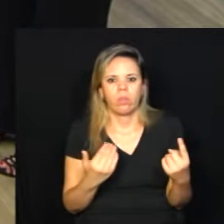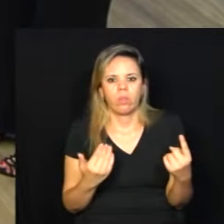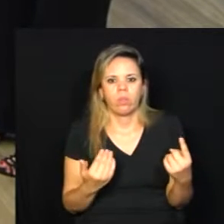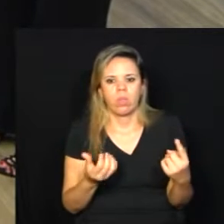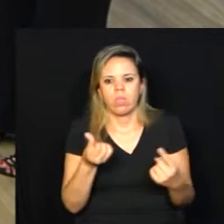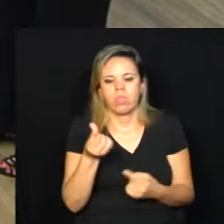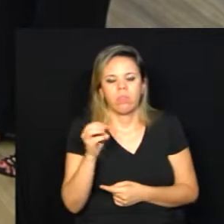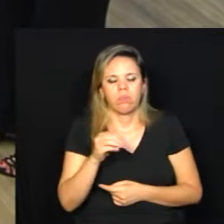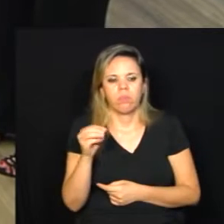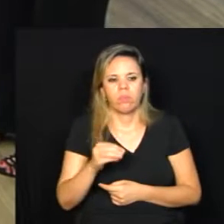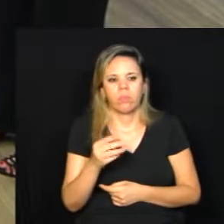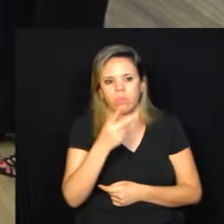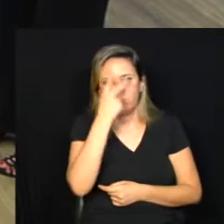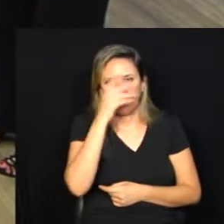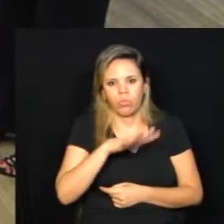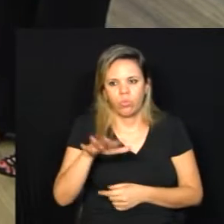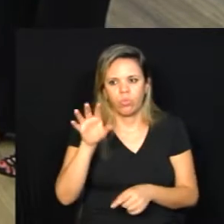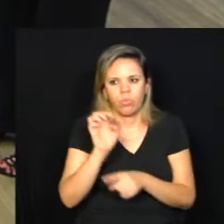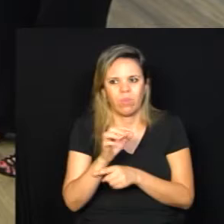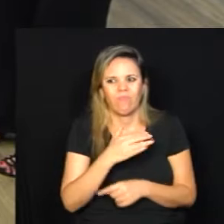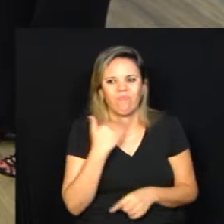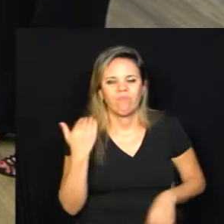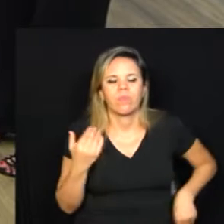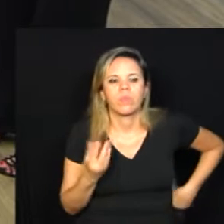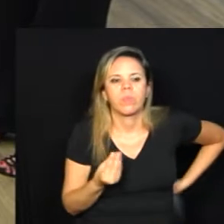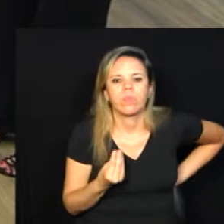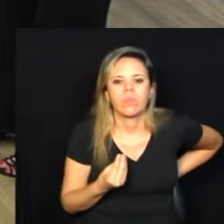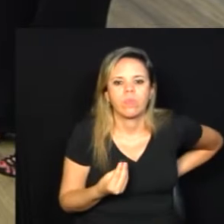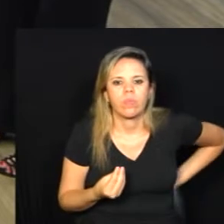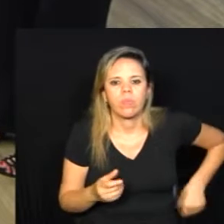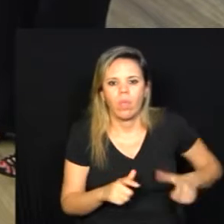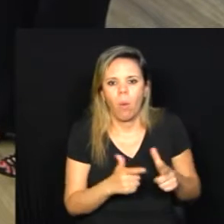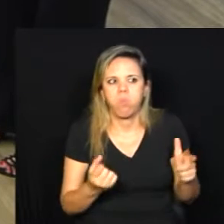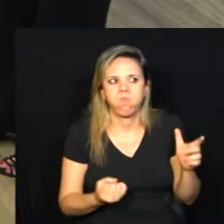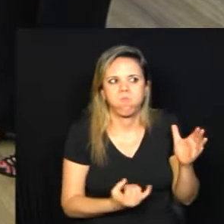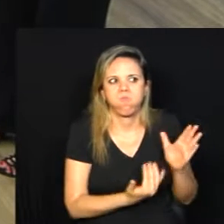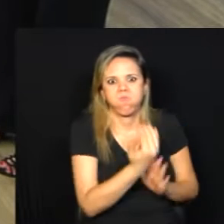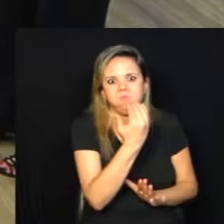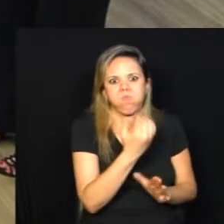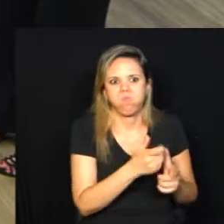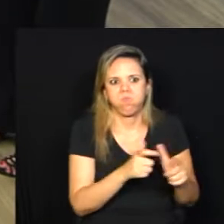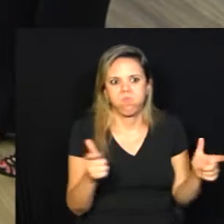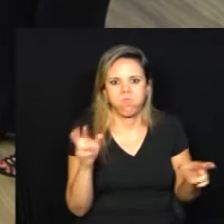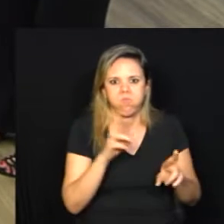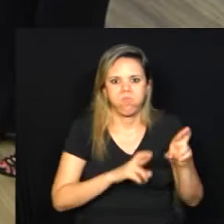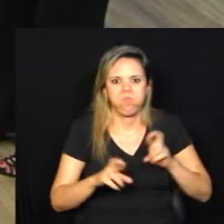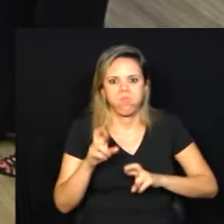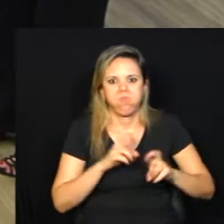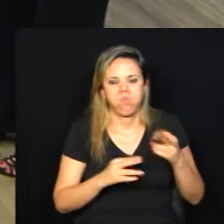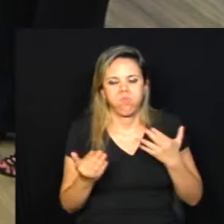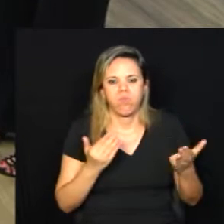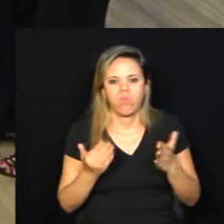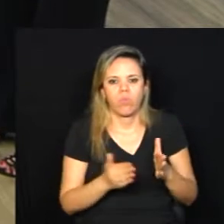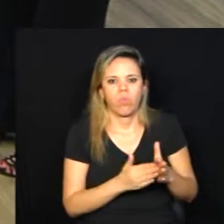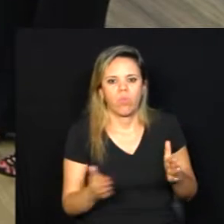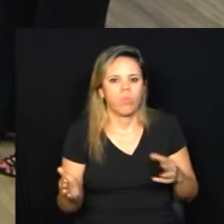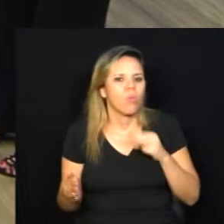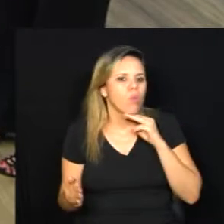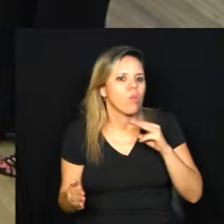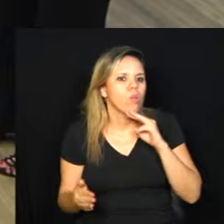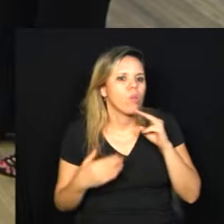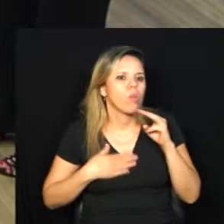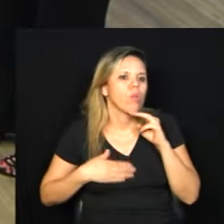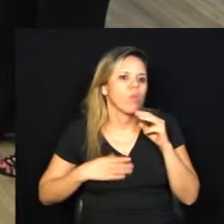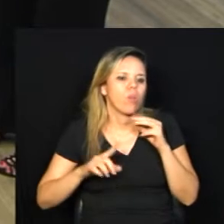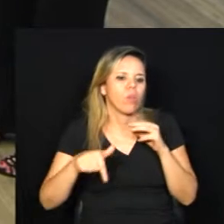6 minutos em todo o estado. É o maior pico da doença verificado naquele período de março e agosto,